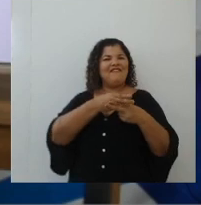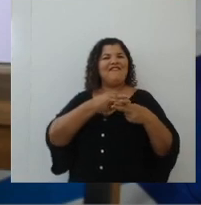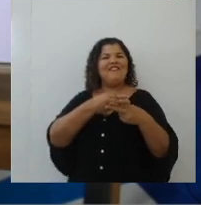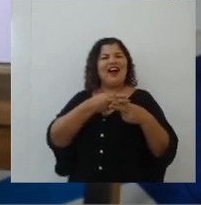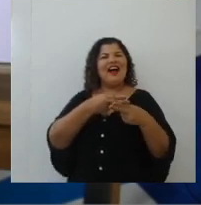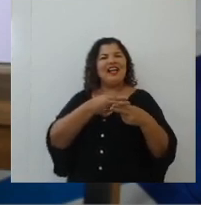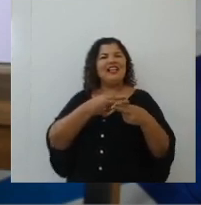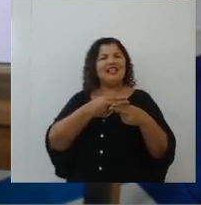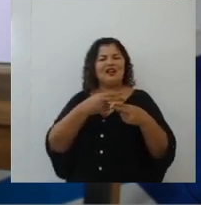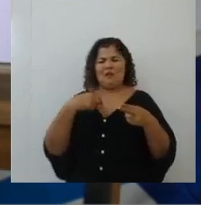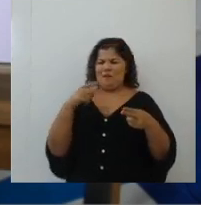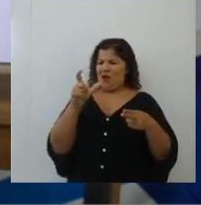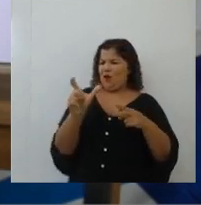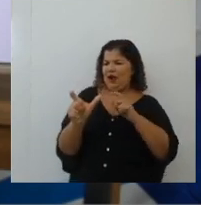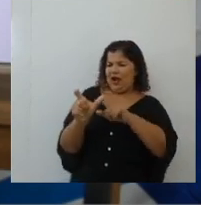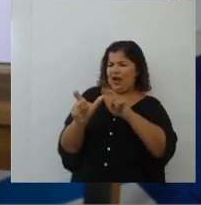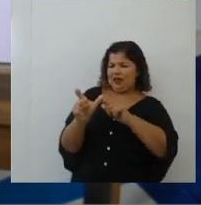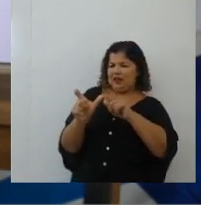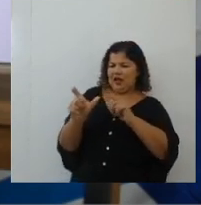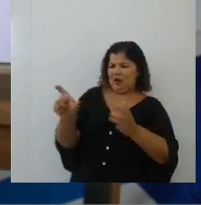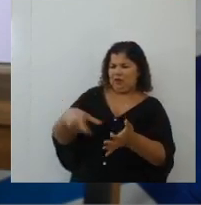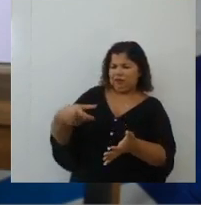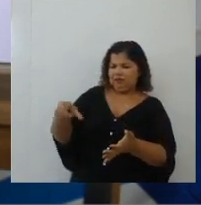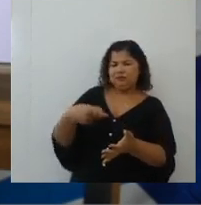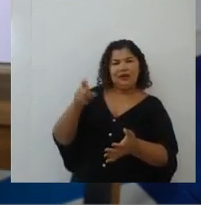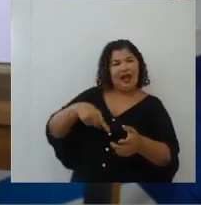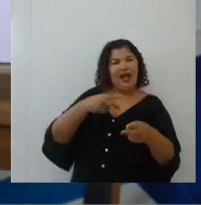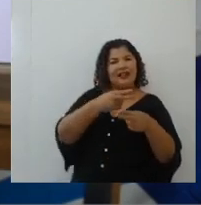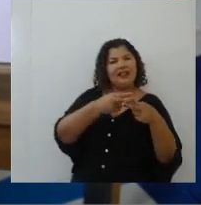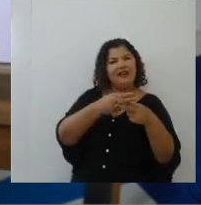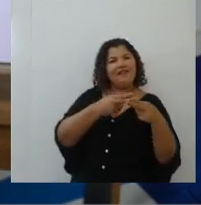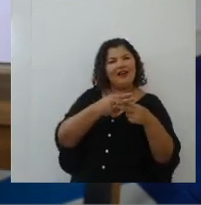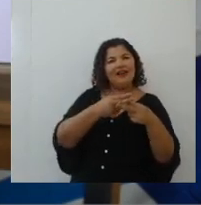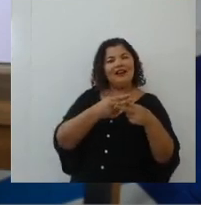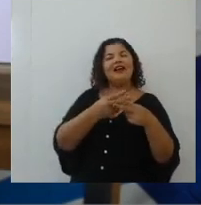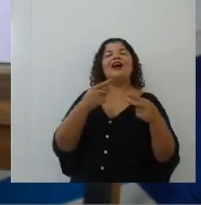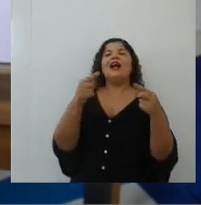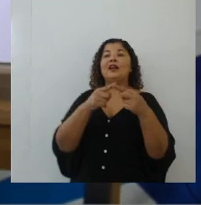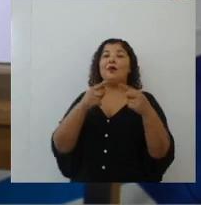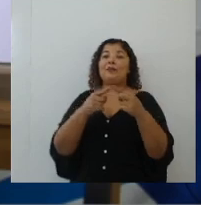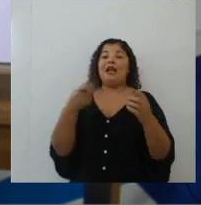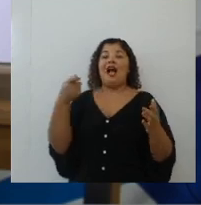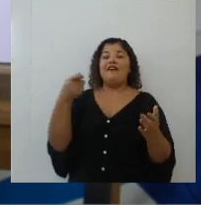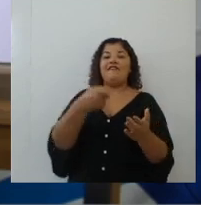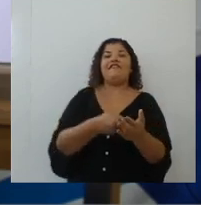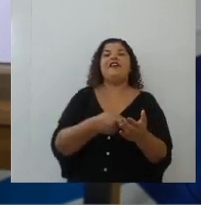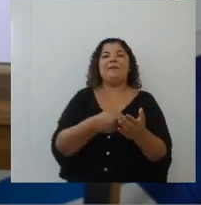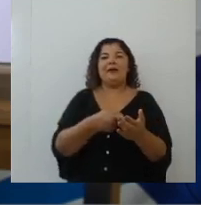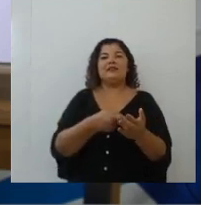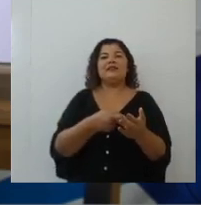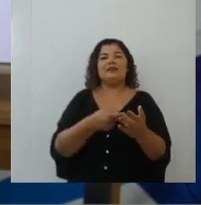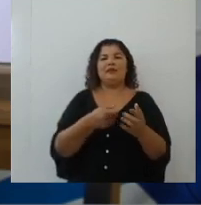de crédito é uma navalha. É uma outra afirmação. Lógico que o cartão de crédito dele